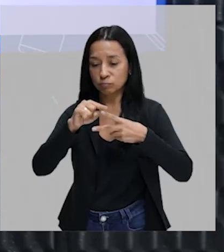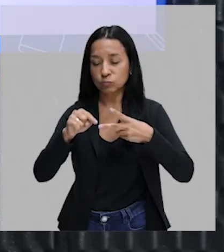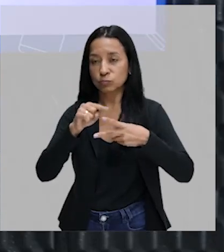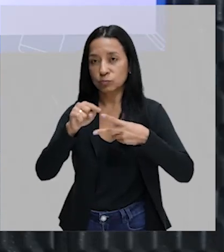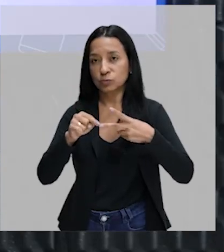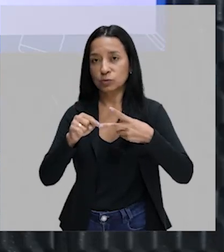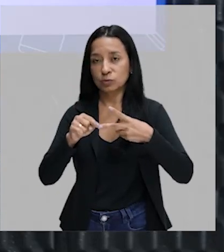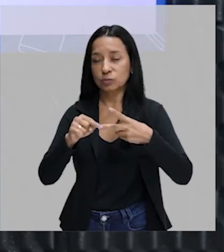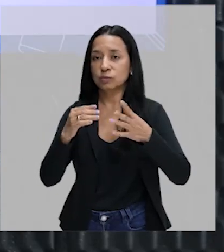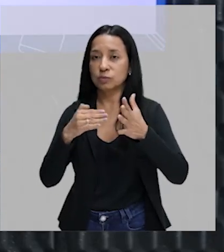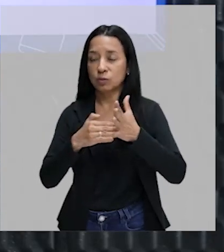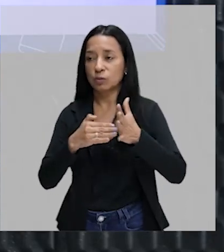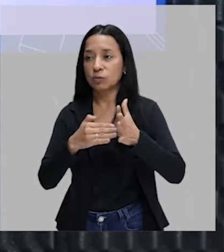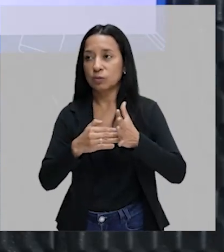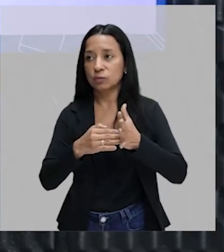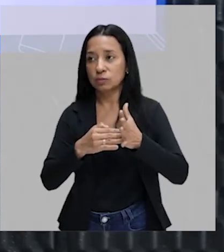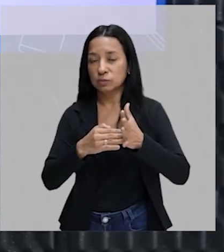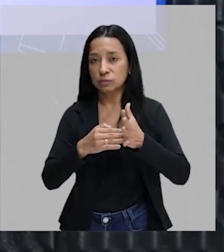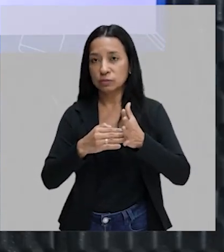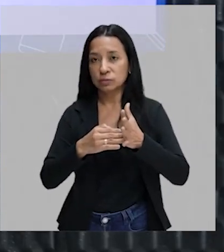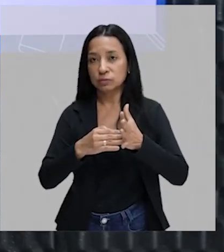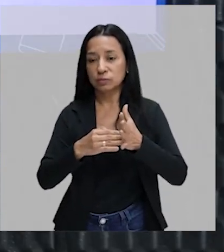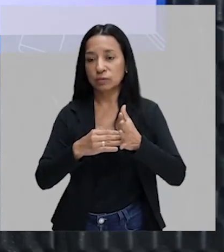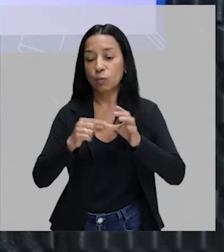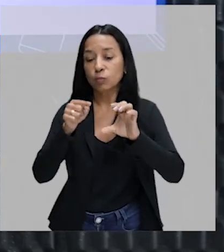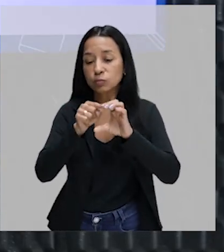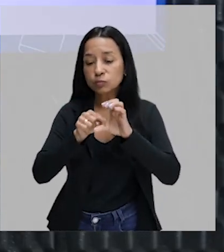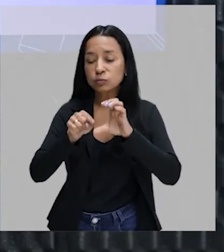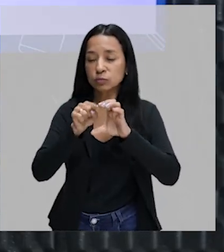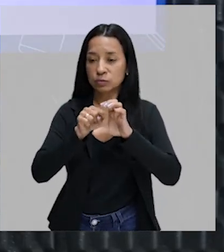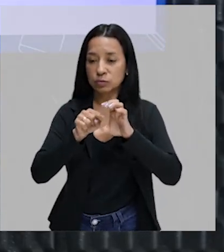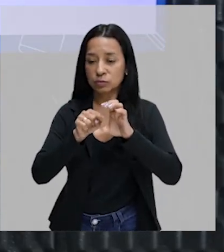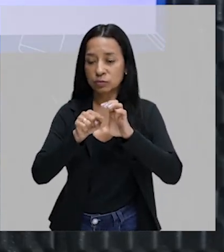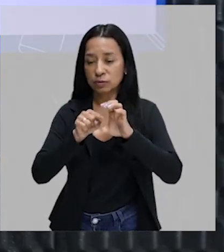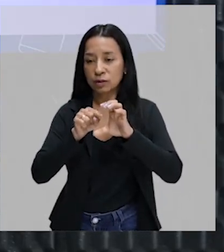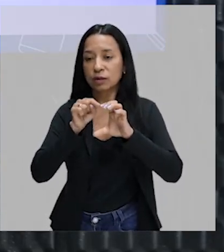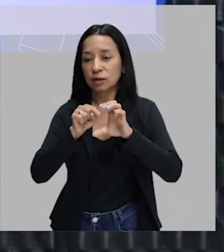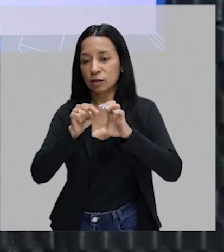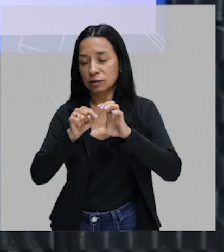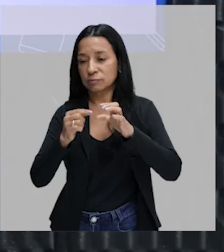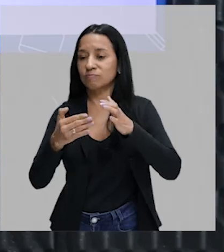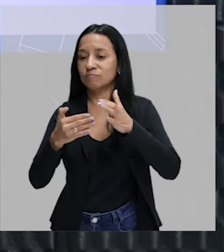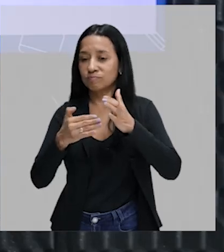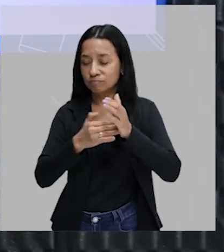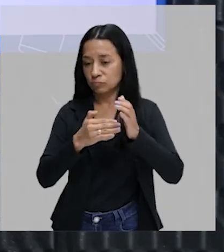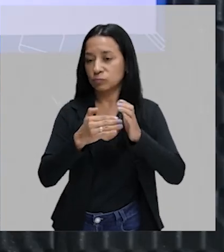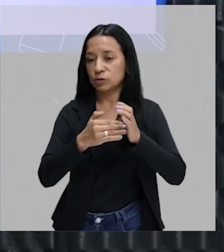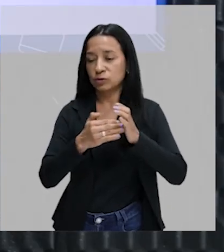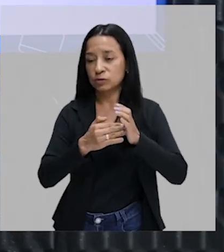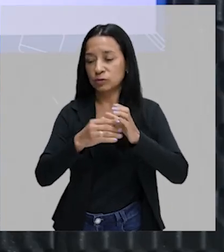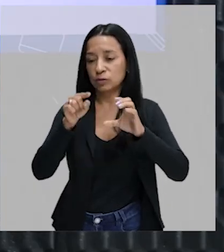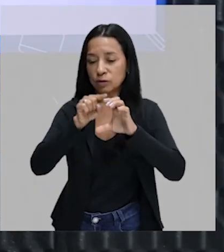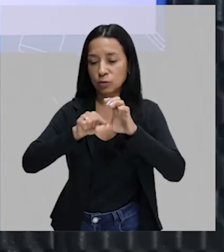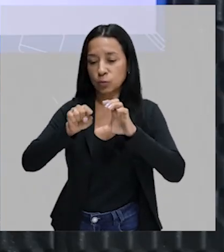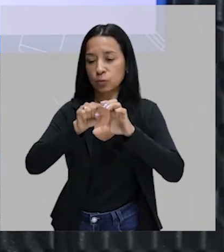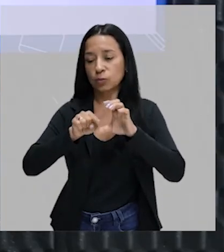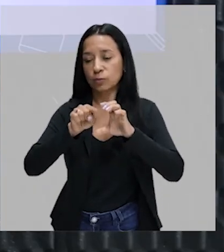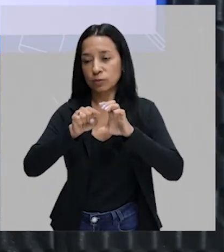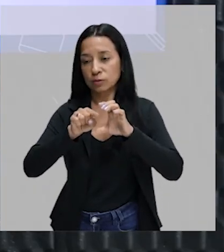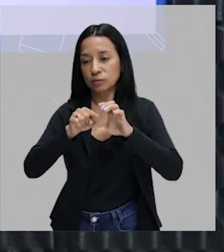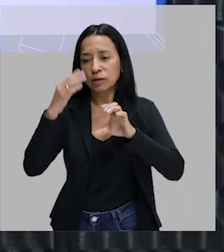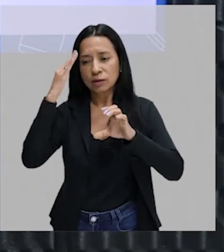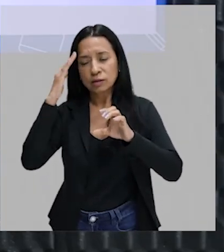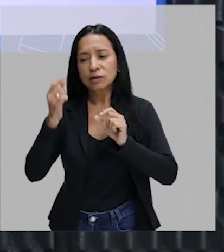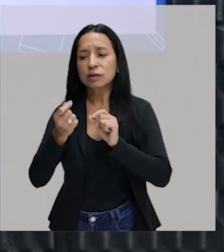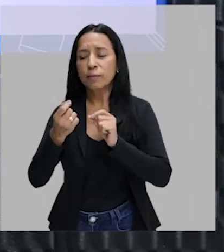são controladas por meio do núcleo. Ele é o centro controlador desse metabolismo. E nós vamos entender